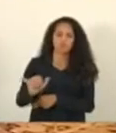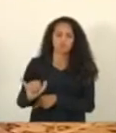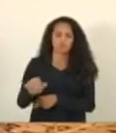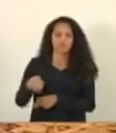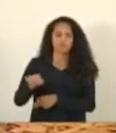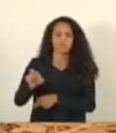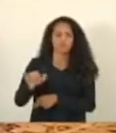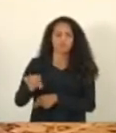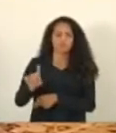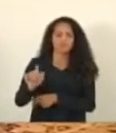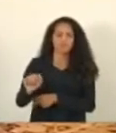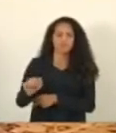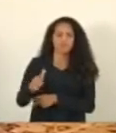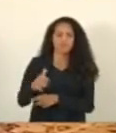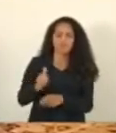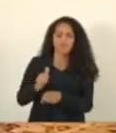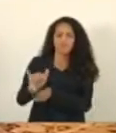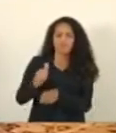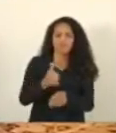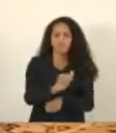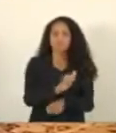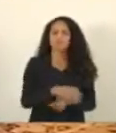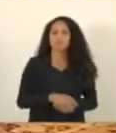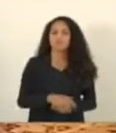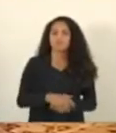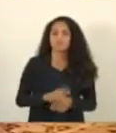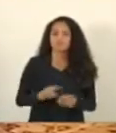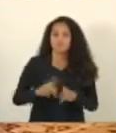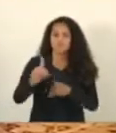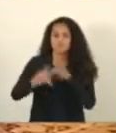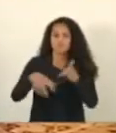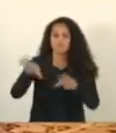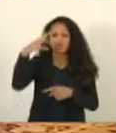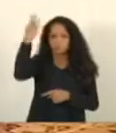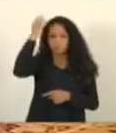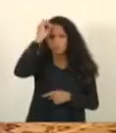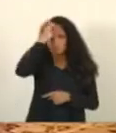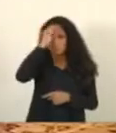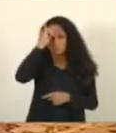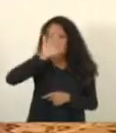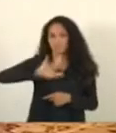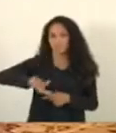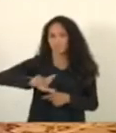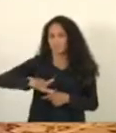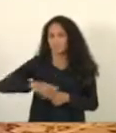usar a mesma estratégia para enganar os otários. Mas capixaba não é otário, coronel Ramalho.